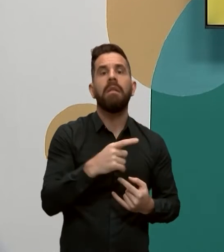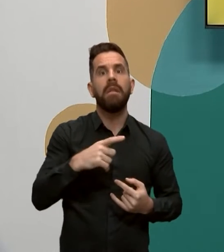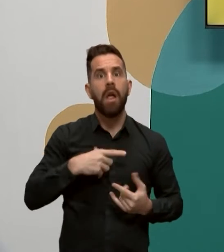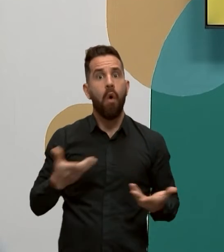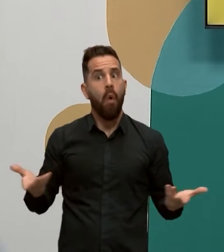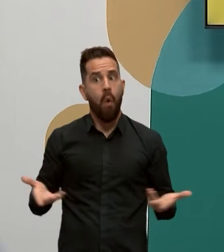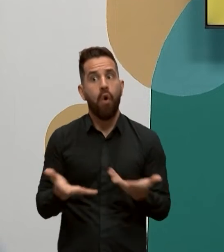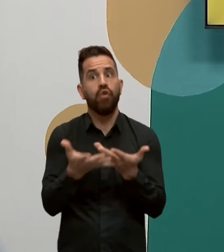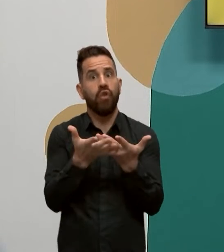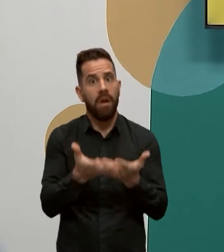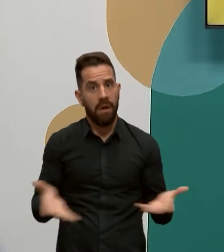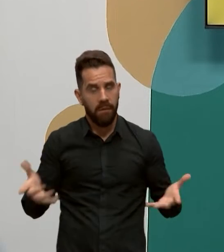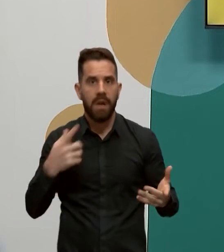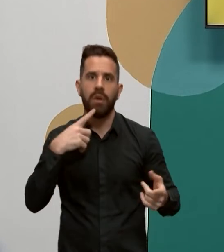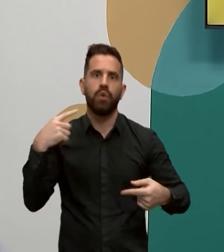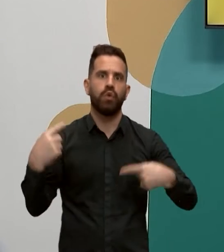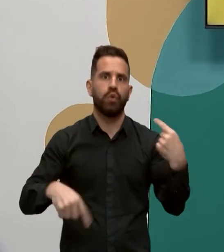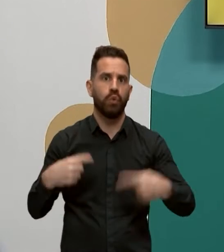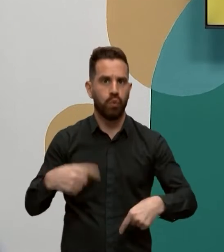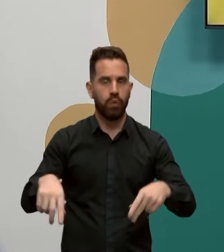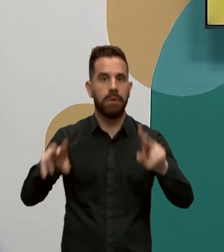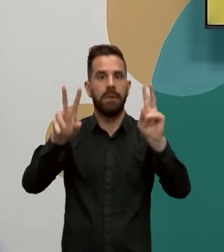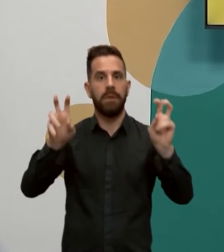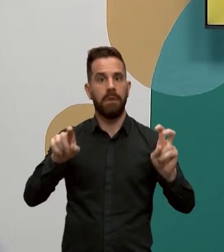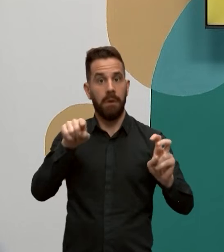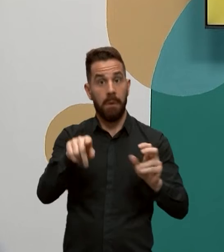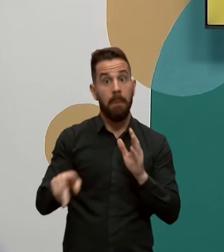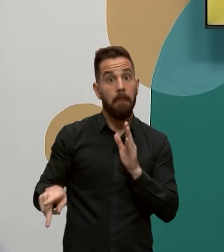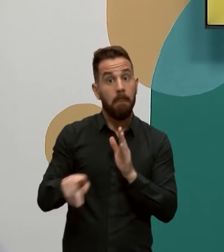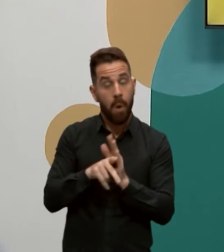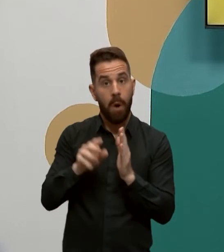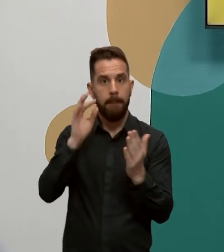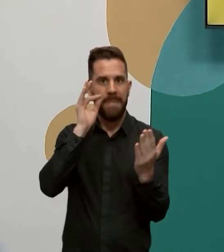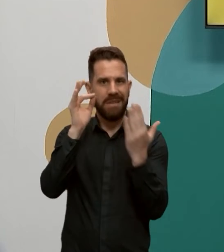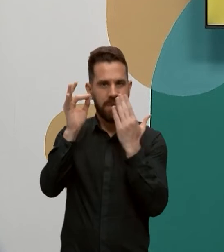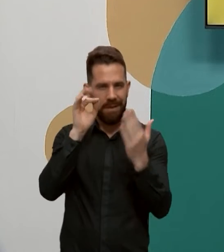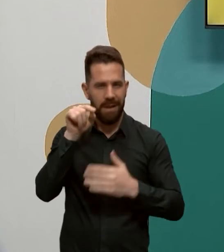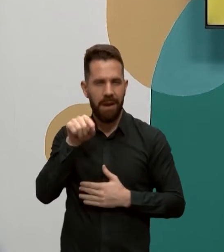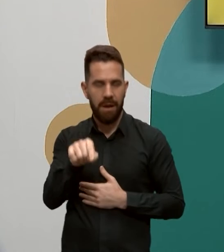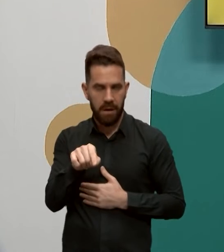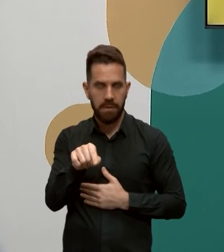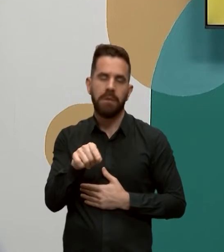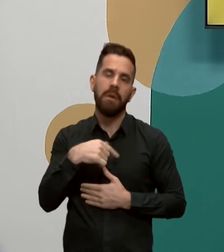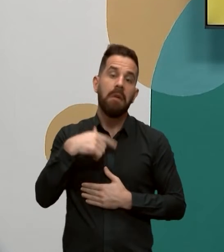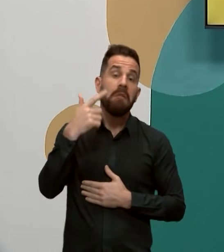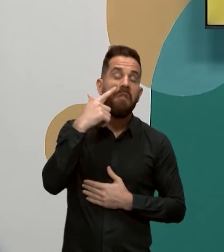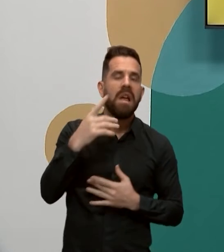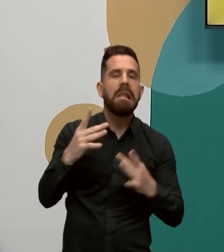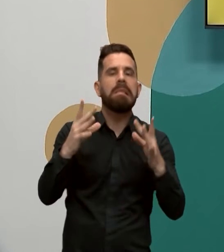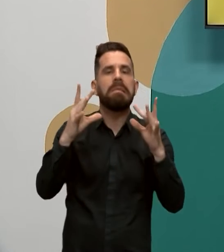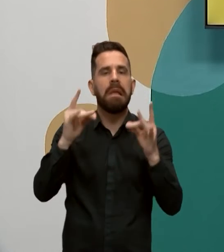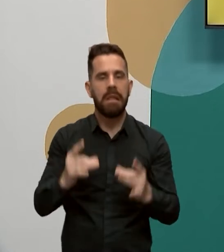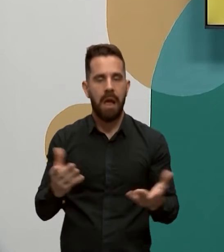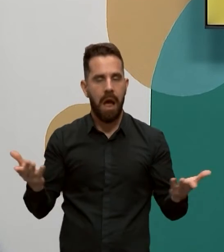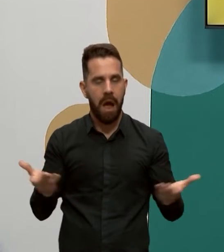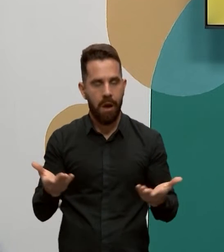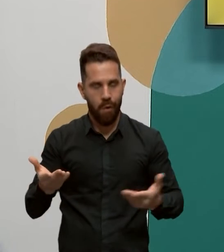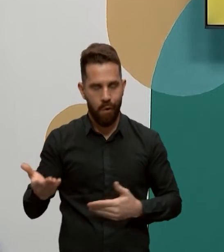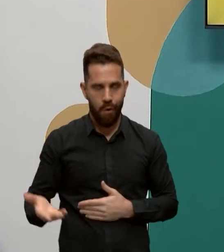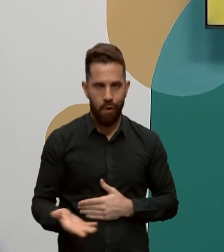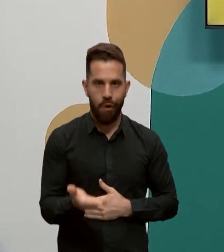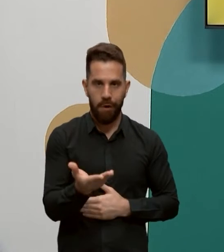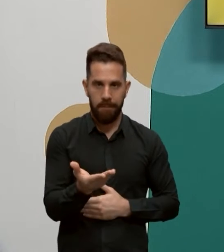hoje vai discutir o assunto a partir da visão da psicanálise. Vamos saber mais detalhes agora com a Ana